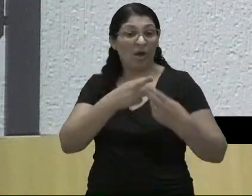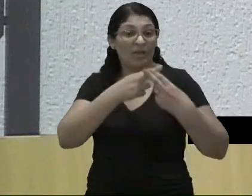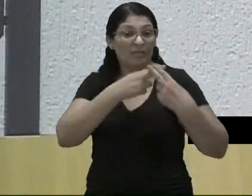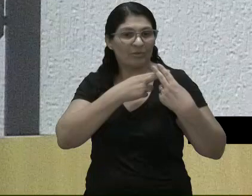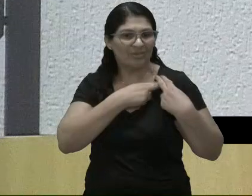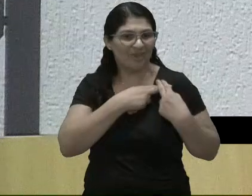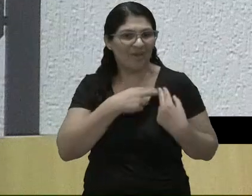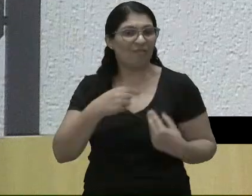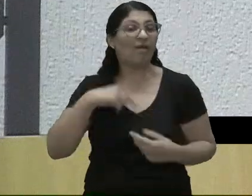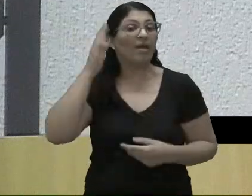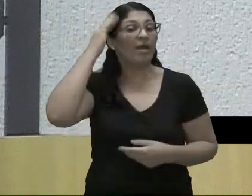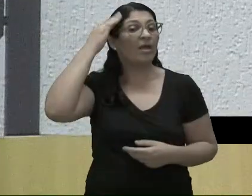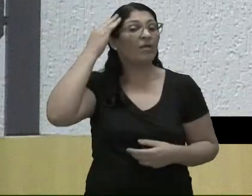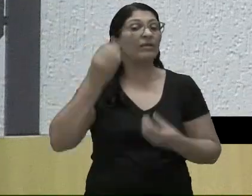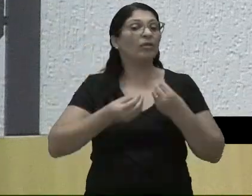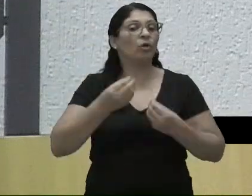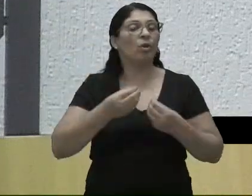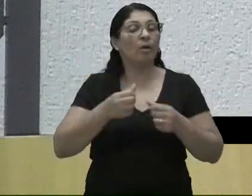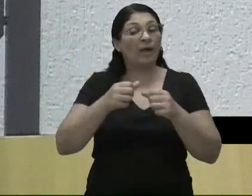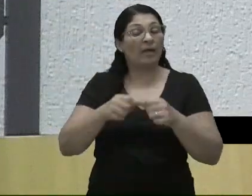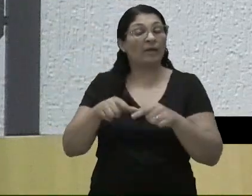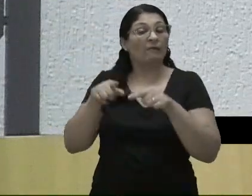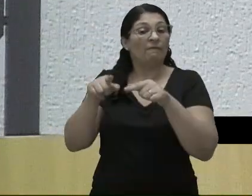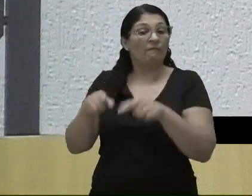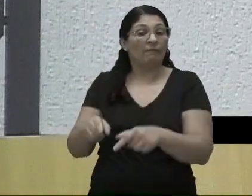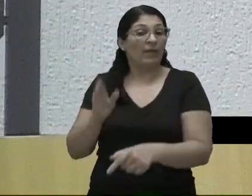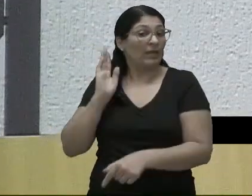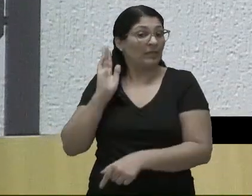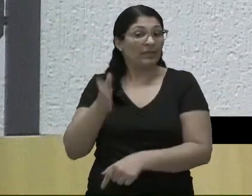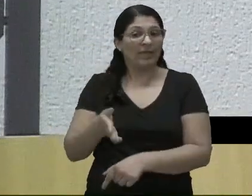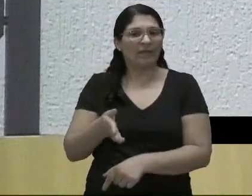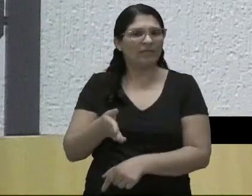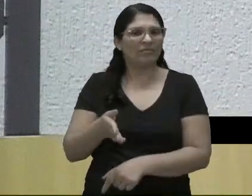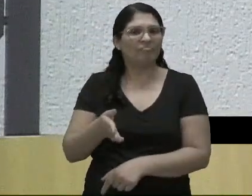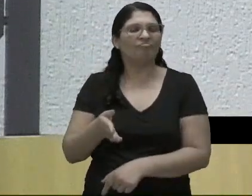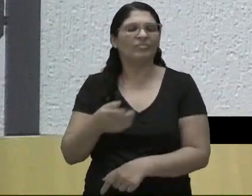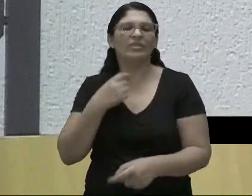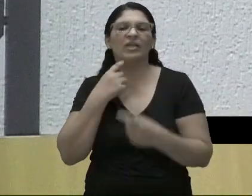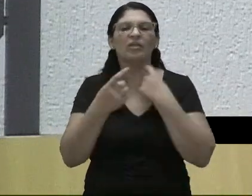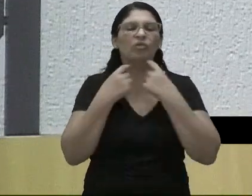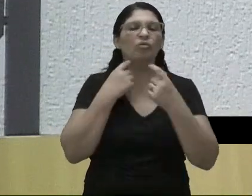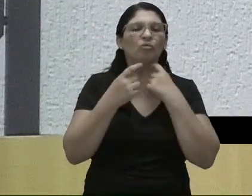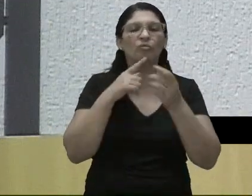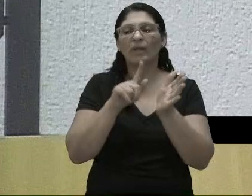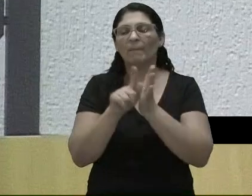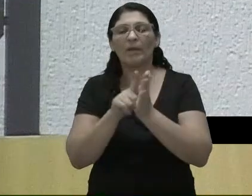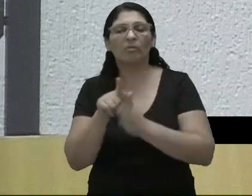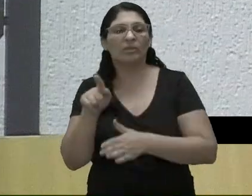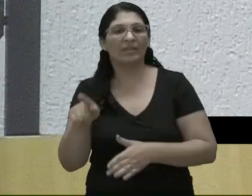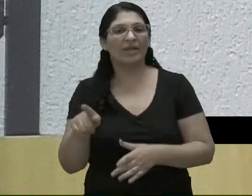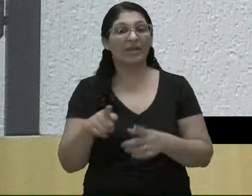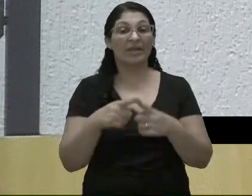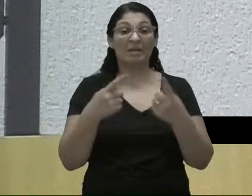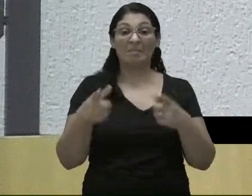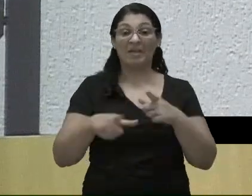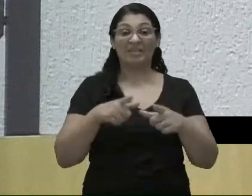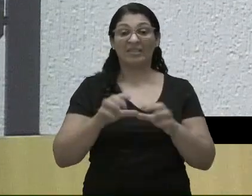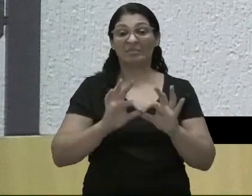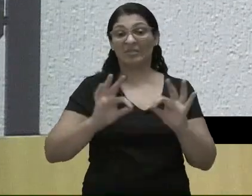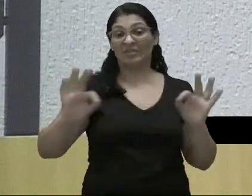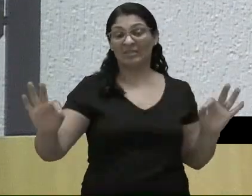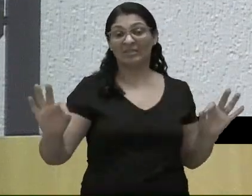por responsável técnico, está ali para dirimir dúvidas, e ele é à distância, tá? Aí, no caso dele,